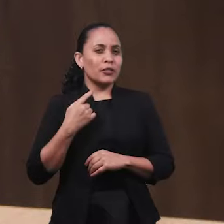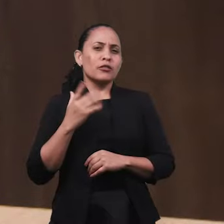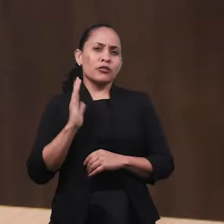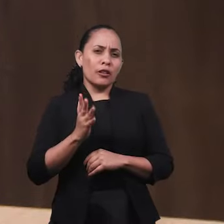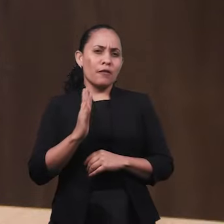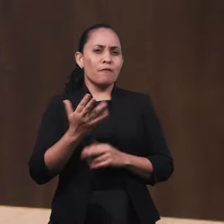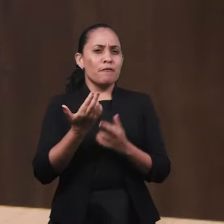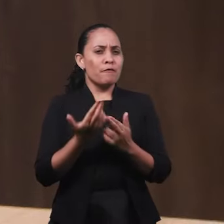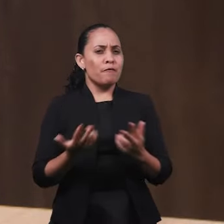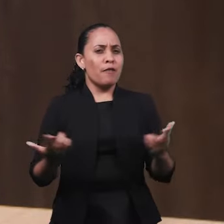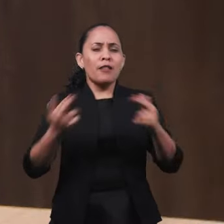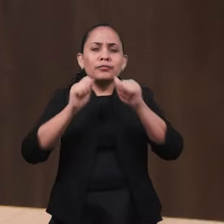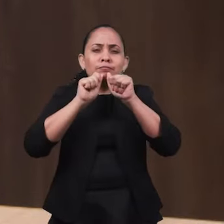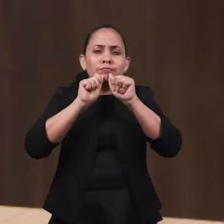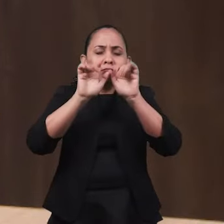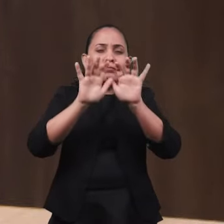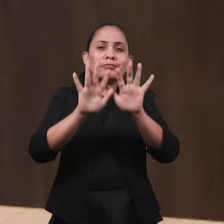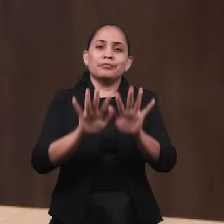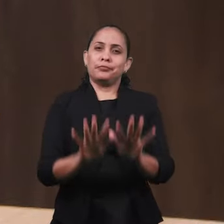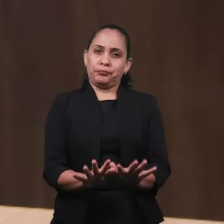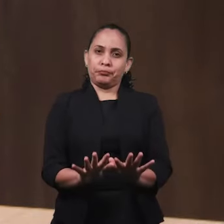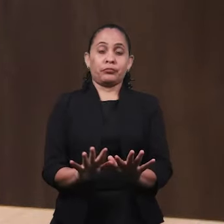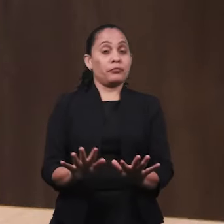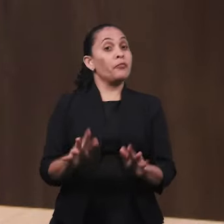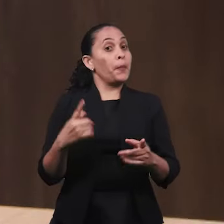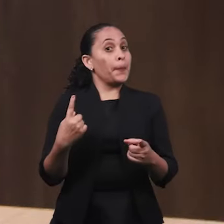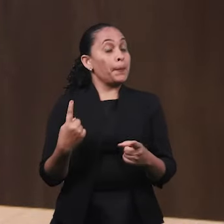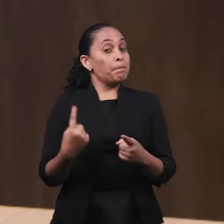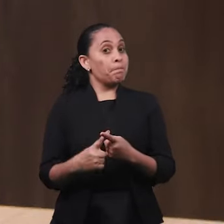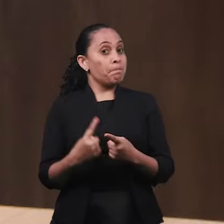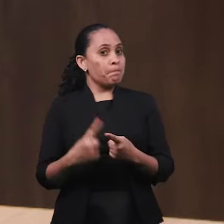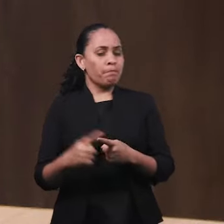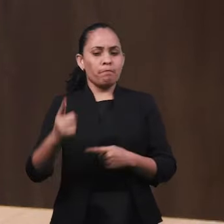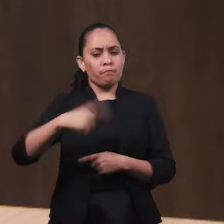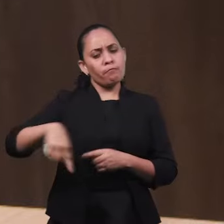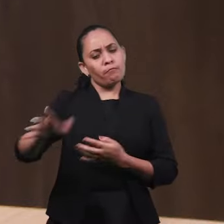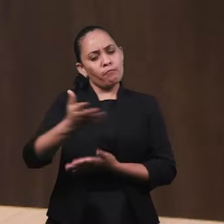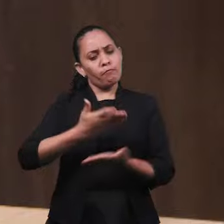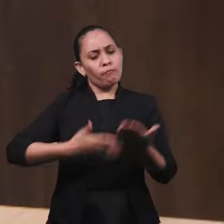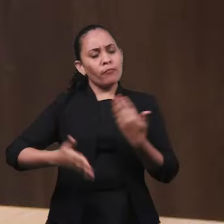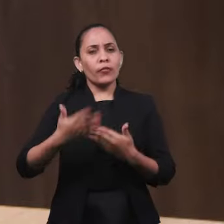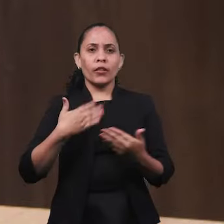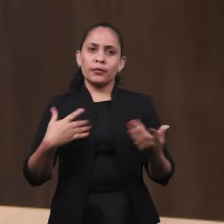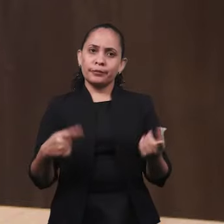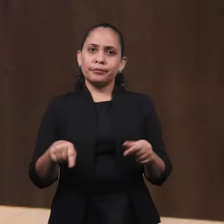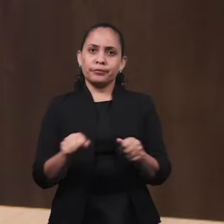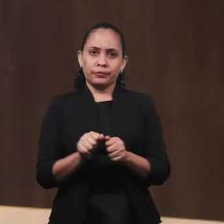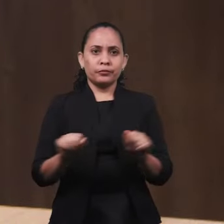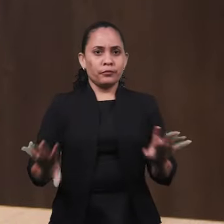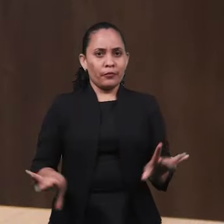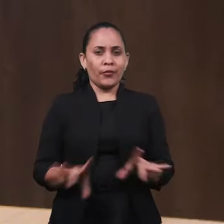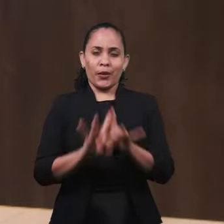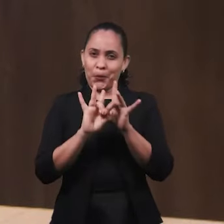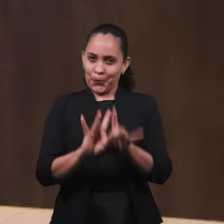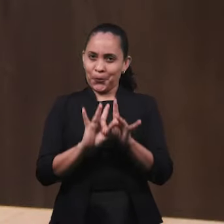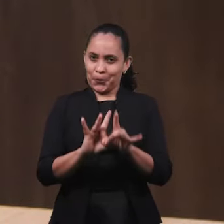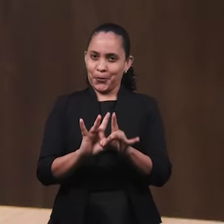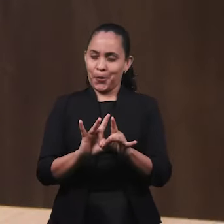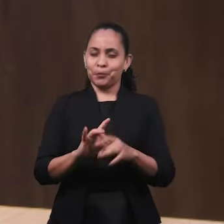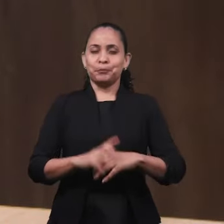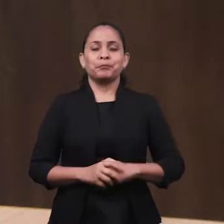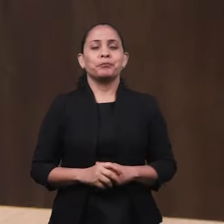grandes bênçãos, porque os irmãos têm podido participar plenamente ali da comunhão do corpo.